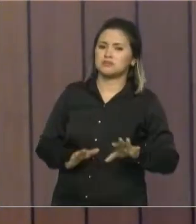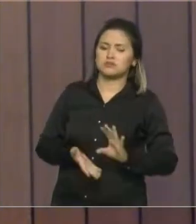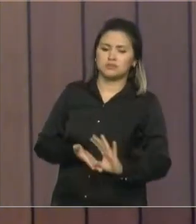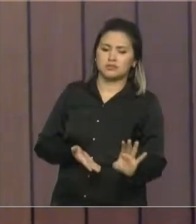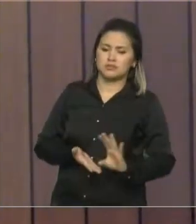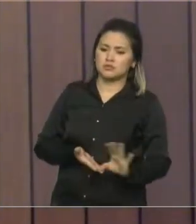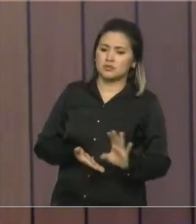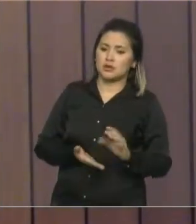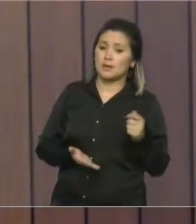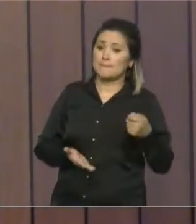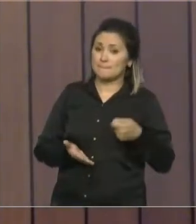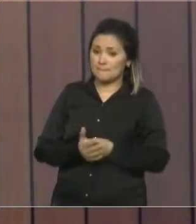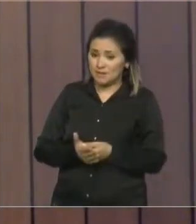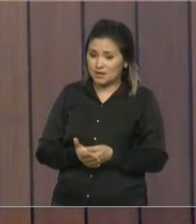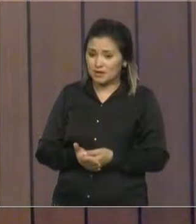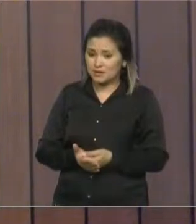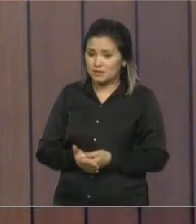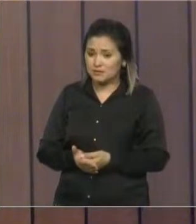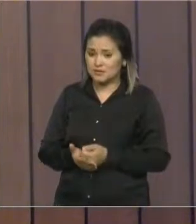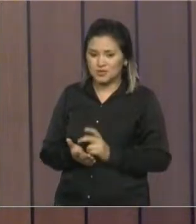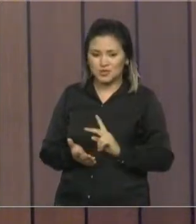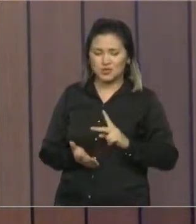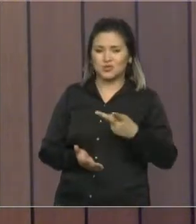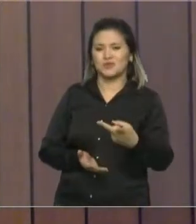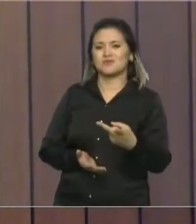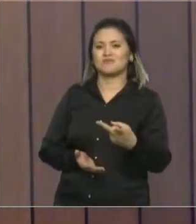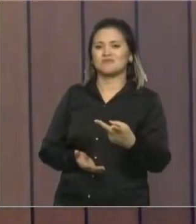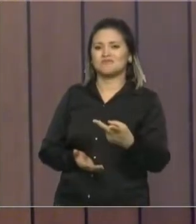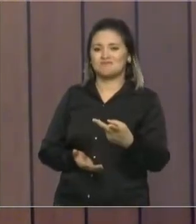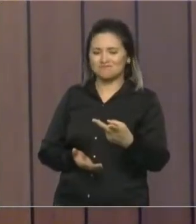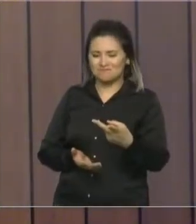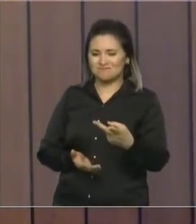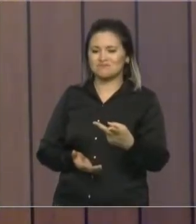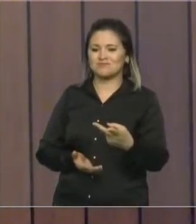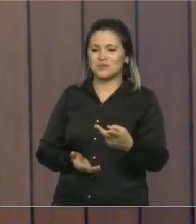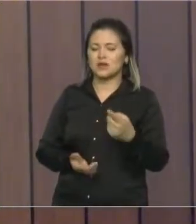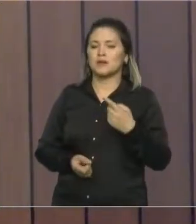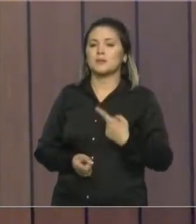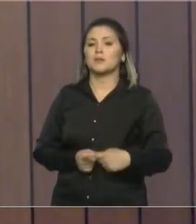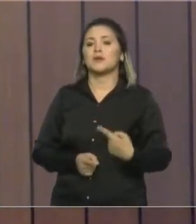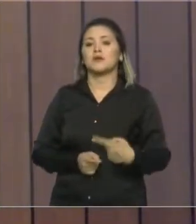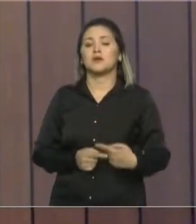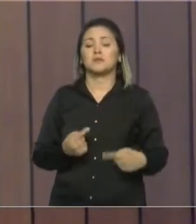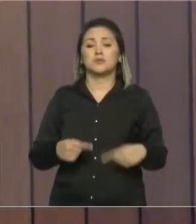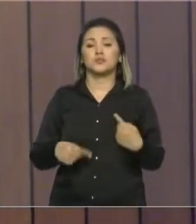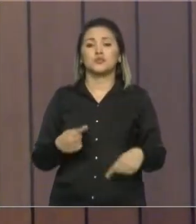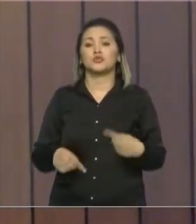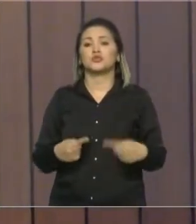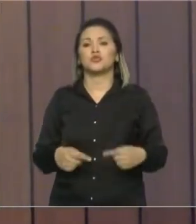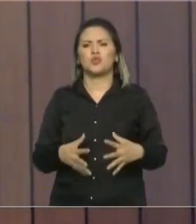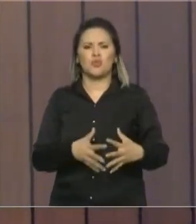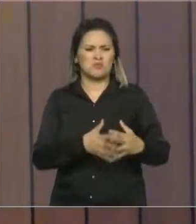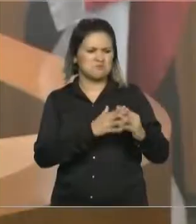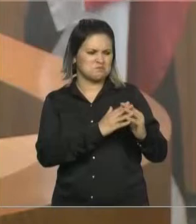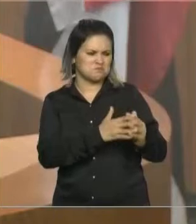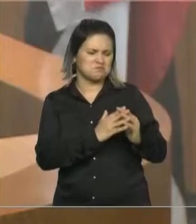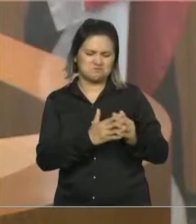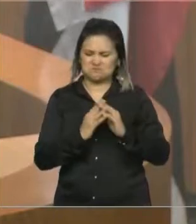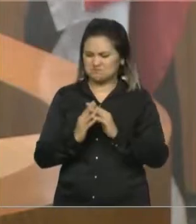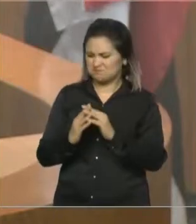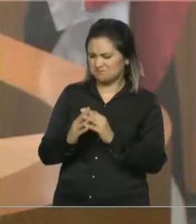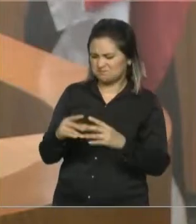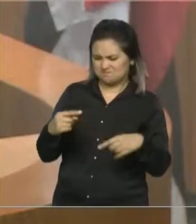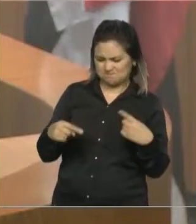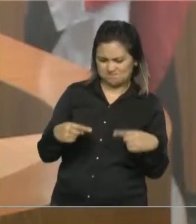muitas vezes, as contas em duplicidade. E o maior inimigo disso tem sido a própria classe política dentro dos municípios. Eu sou